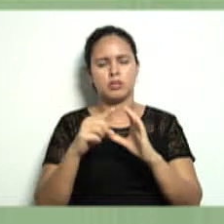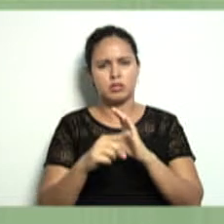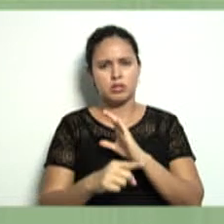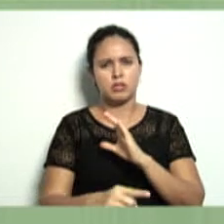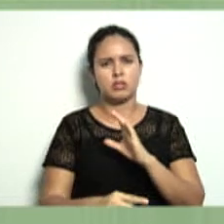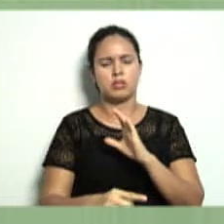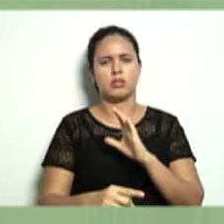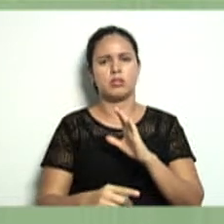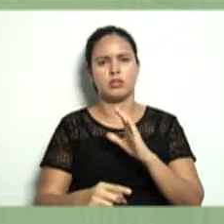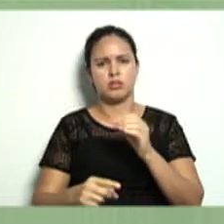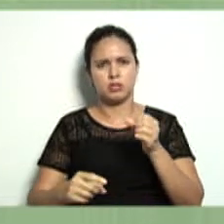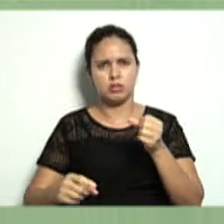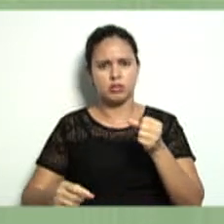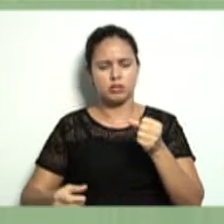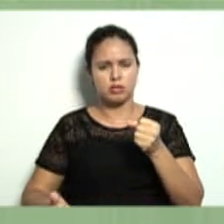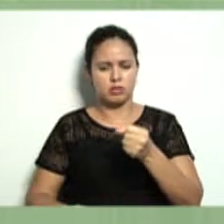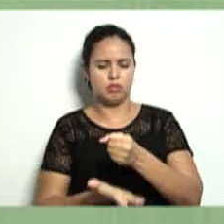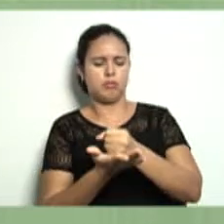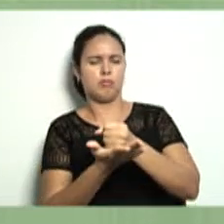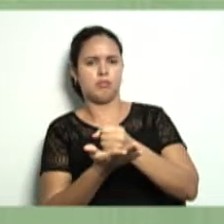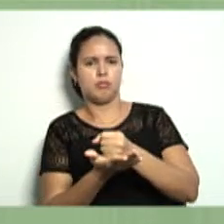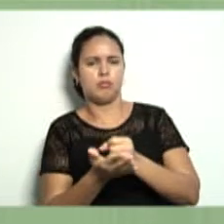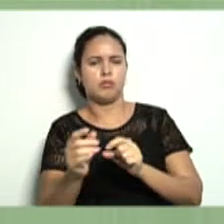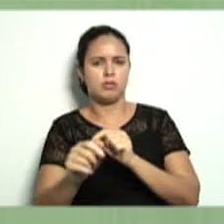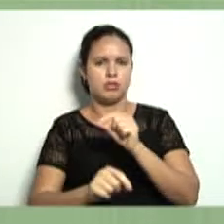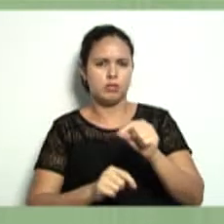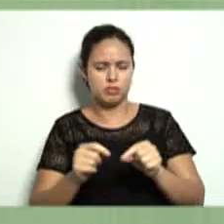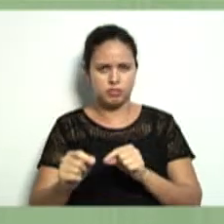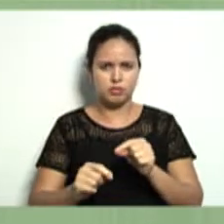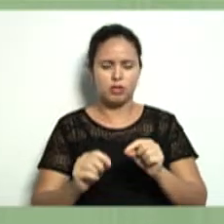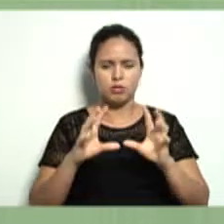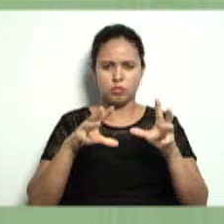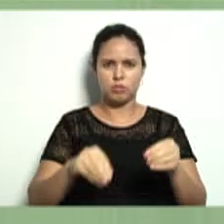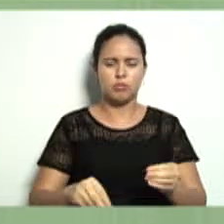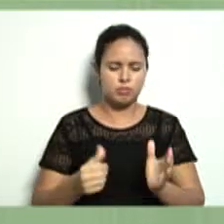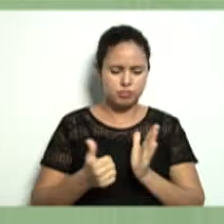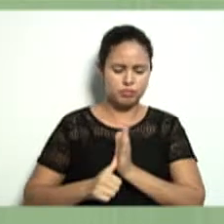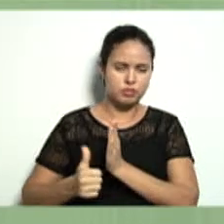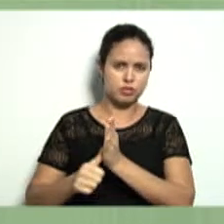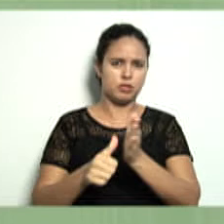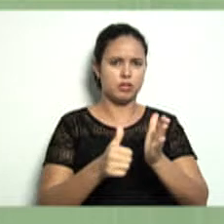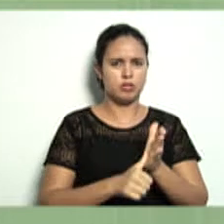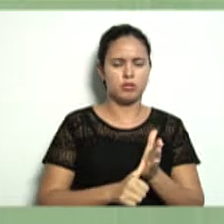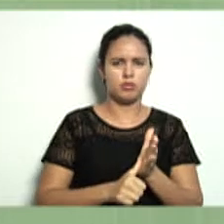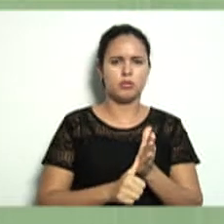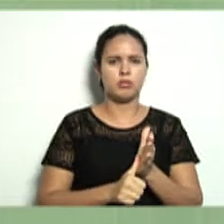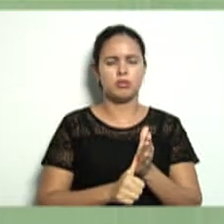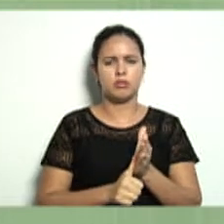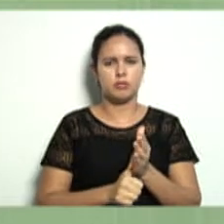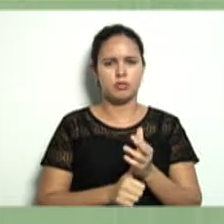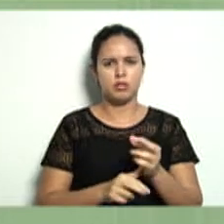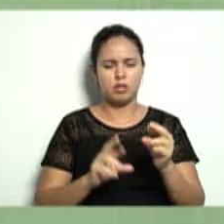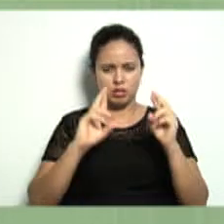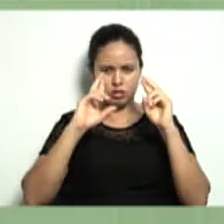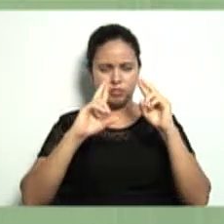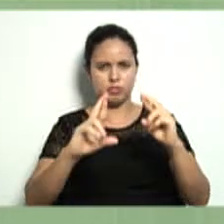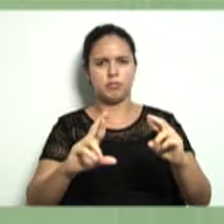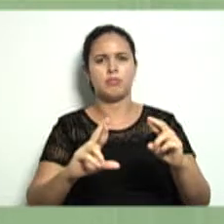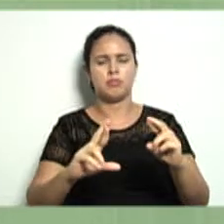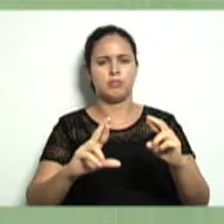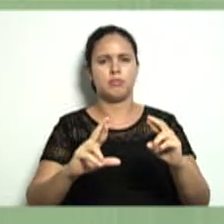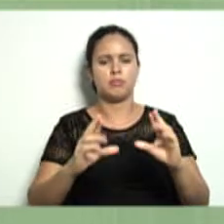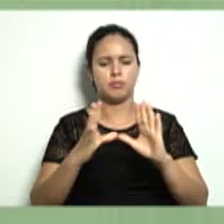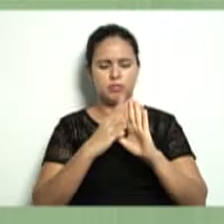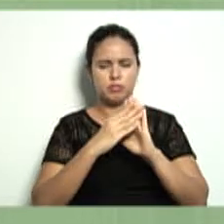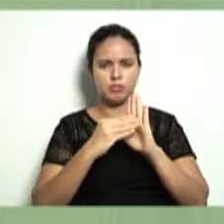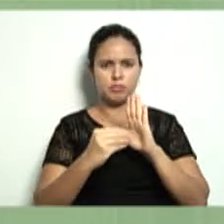apoiar a participação e interação de todos os envolvidos, respeitando os seguintes aspectos básicos do